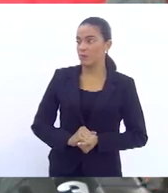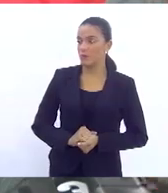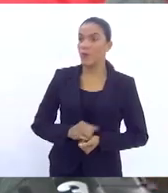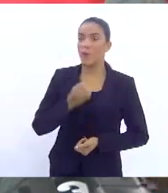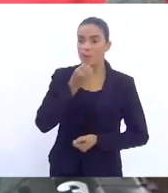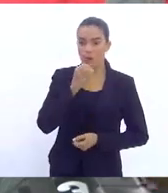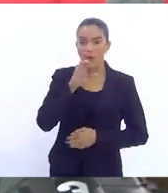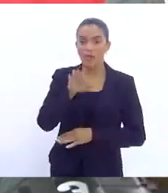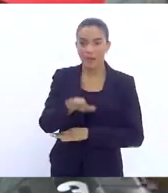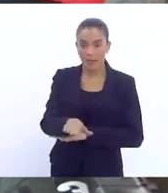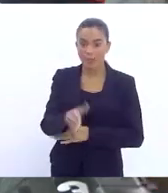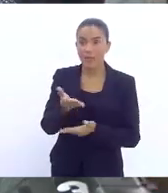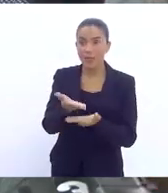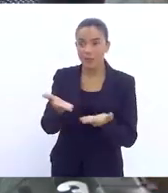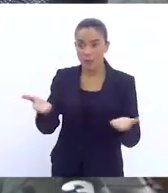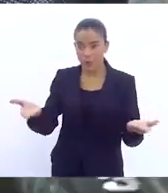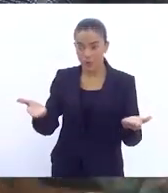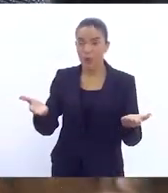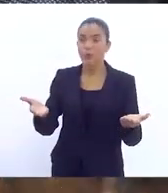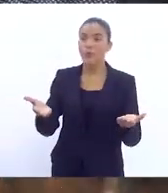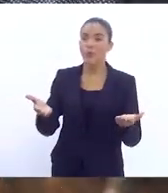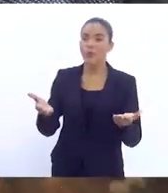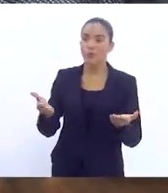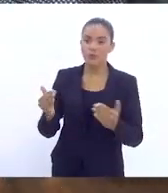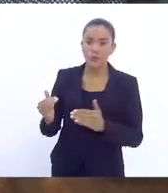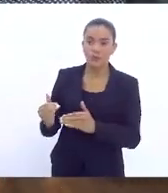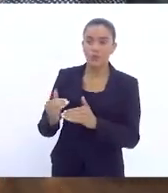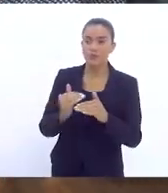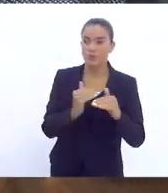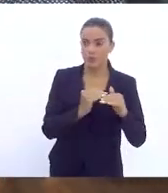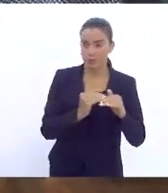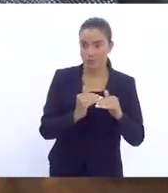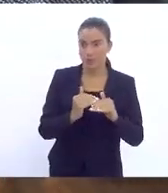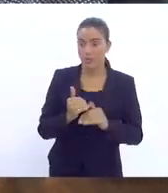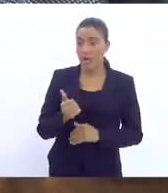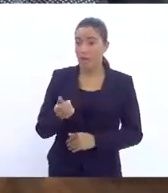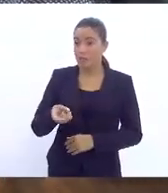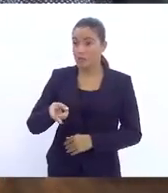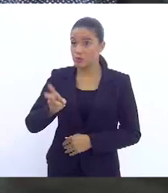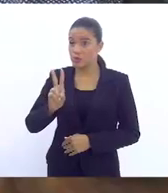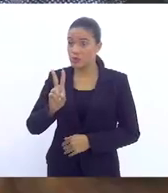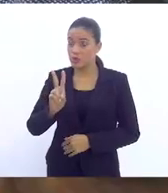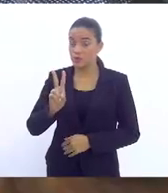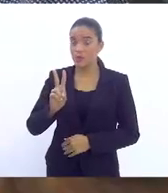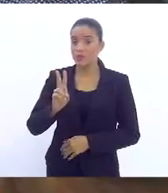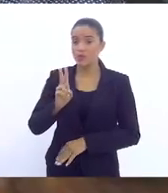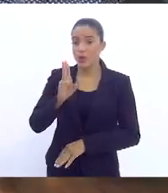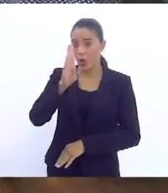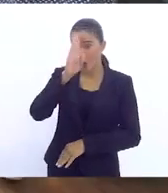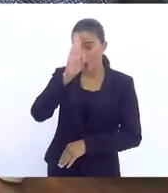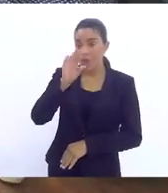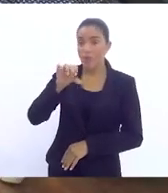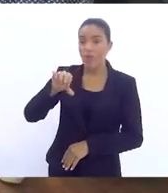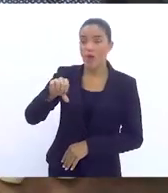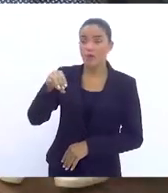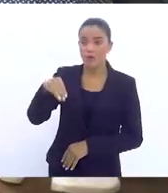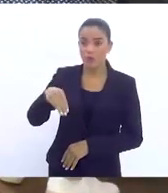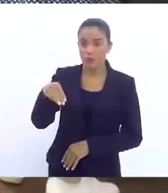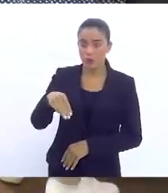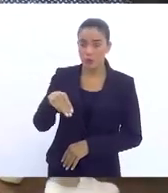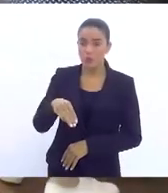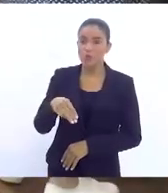Boa tarde a todas e todos às 14 horas e nove minutos do dia 22 de Maio de